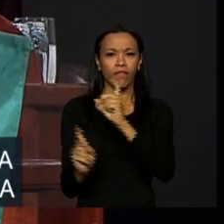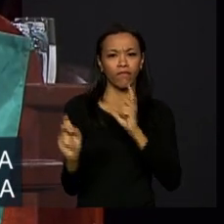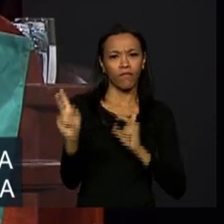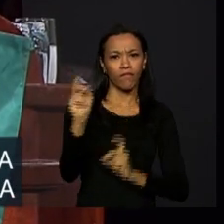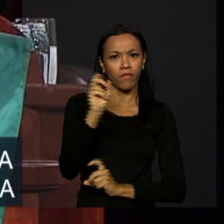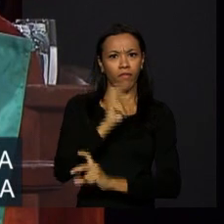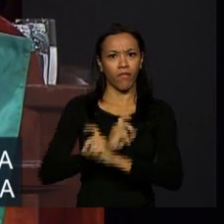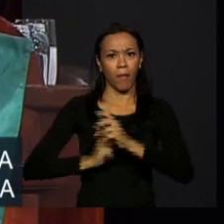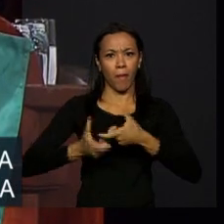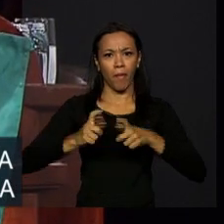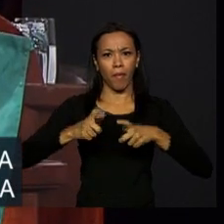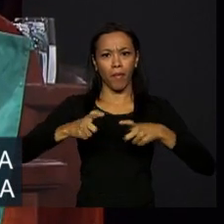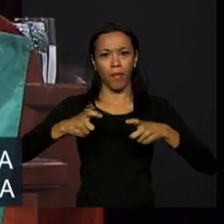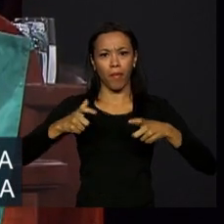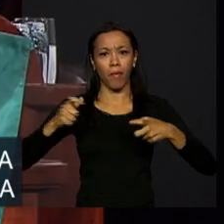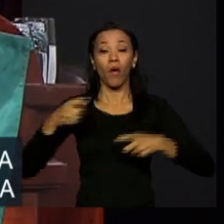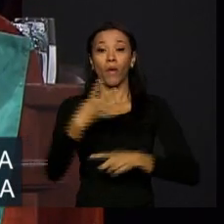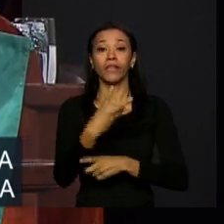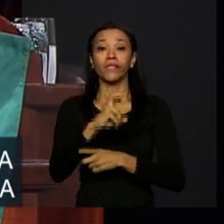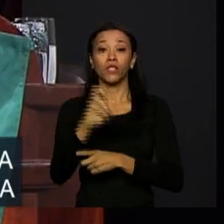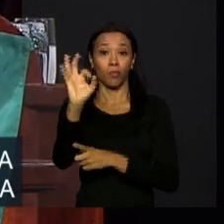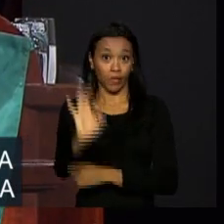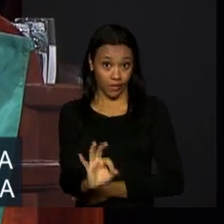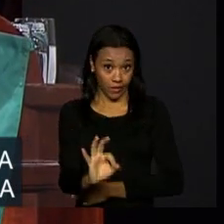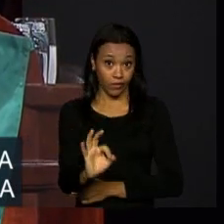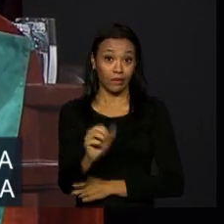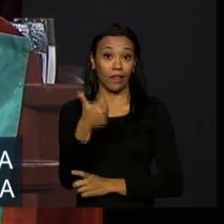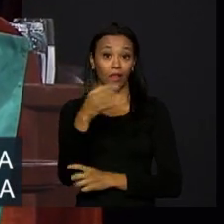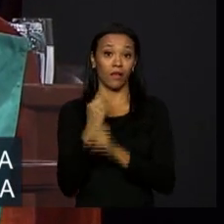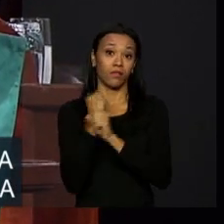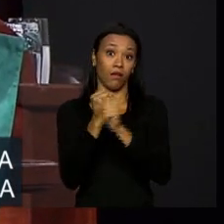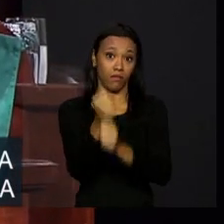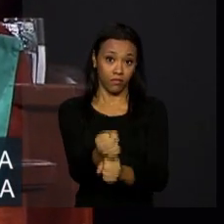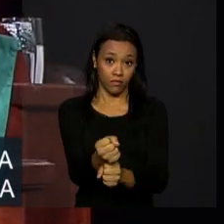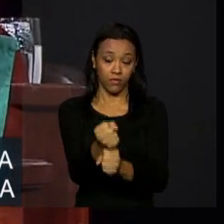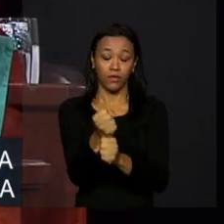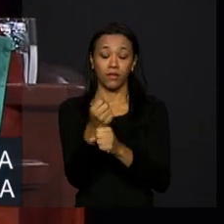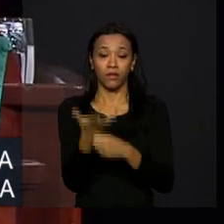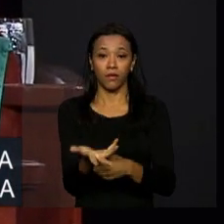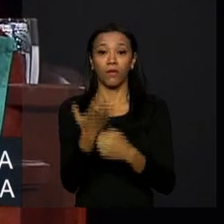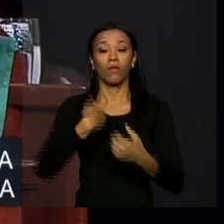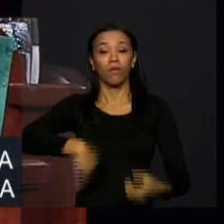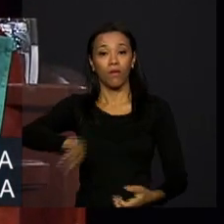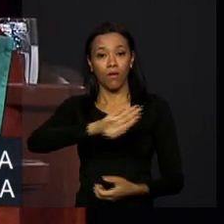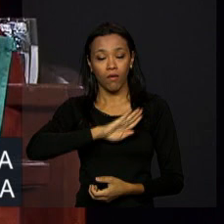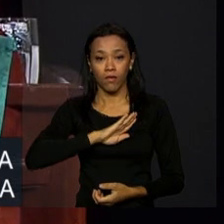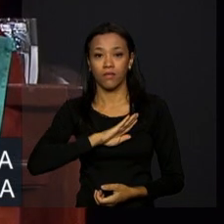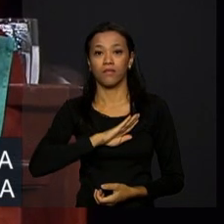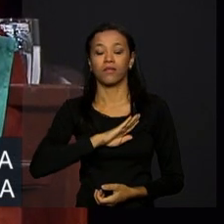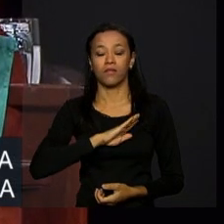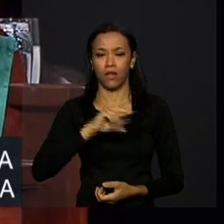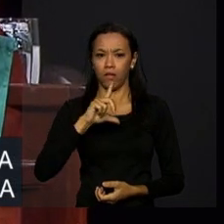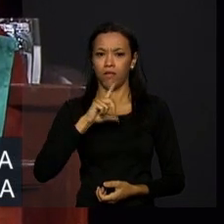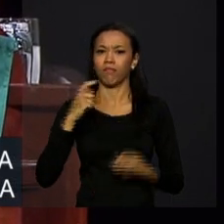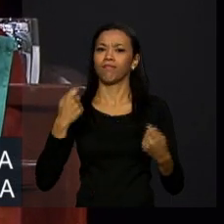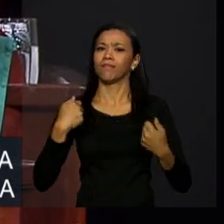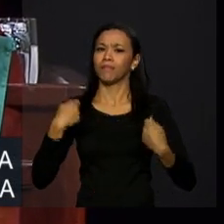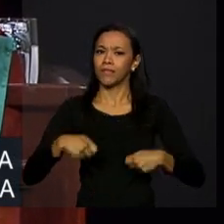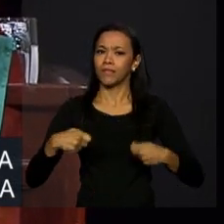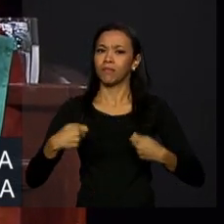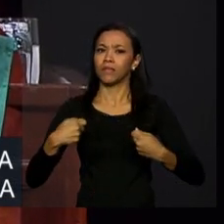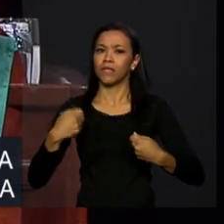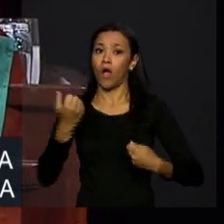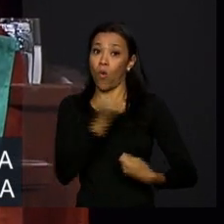cresceu 45% nos últimos 10 anos nós temos de ampliar esses